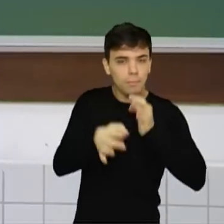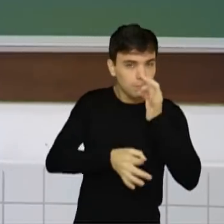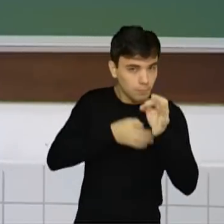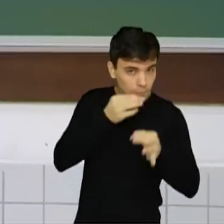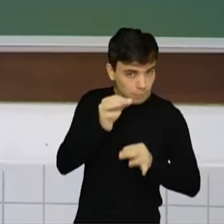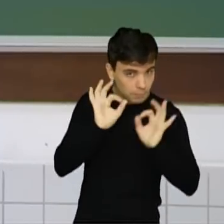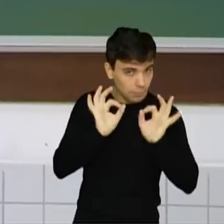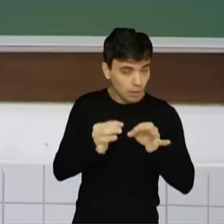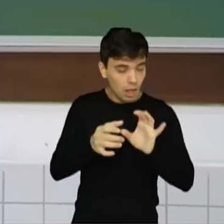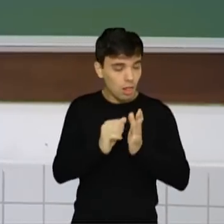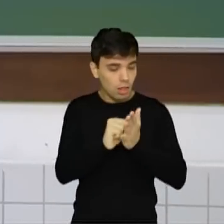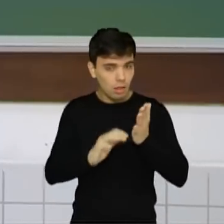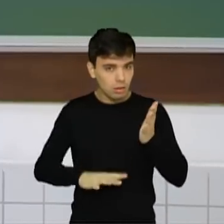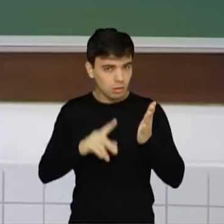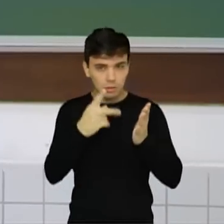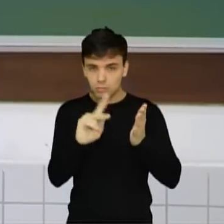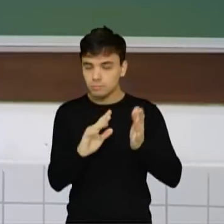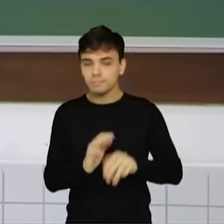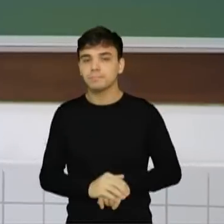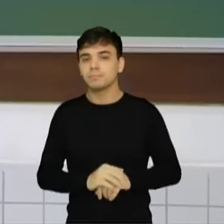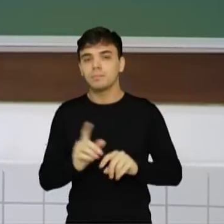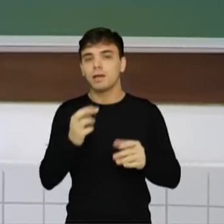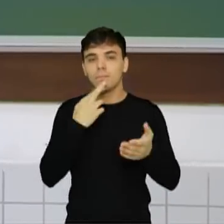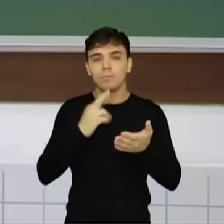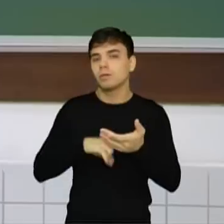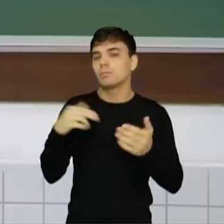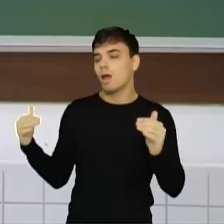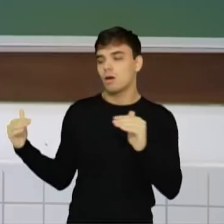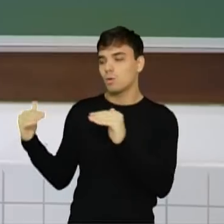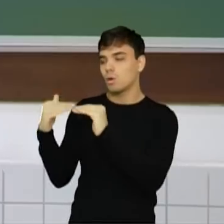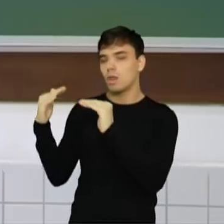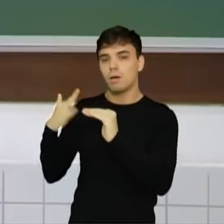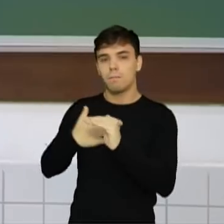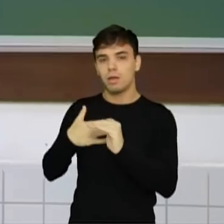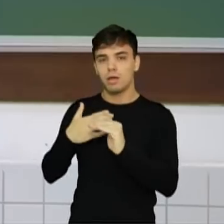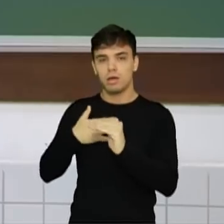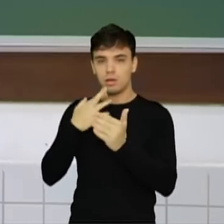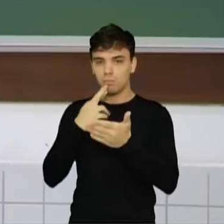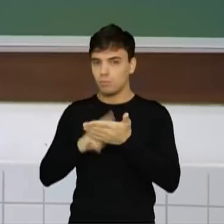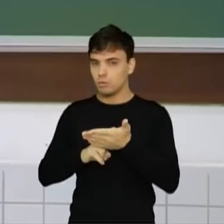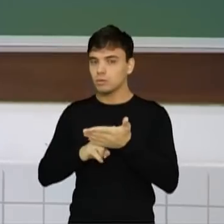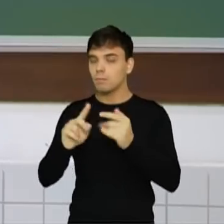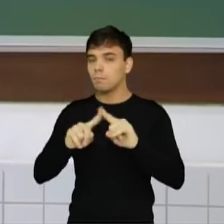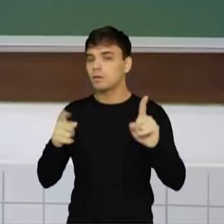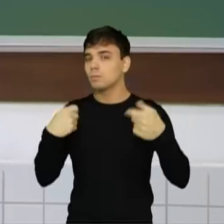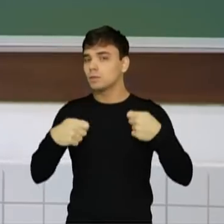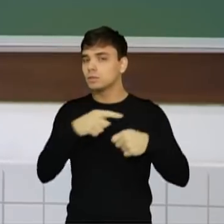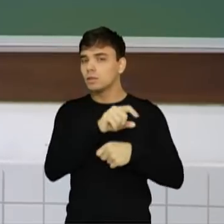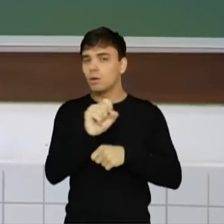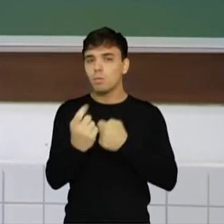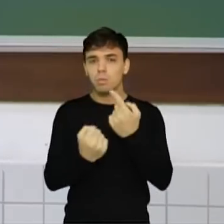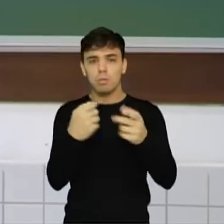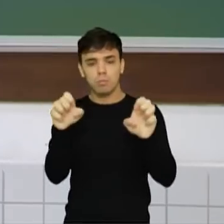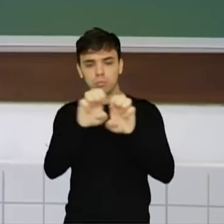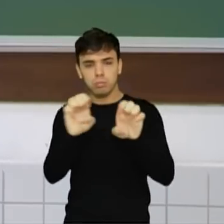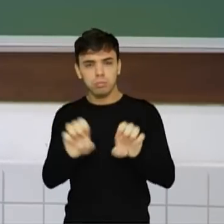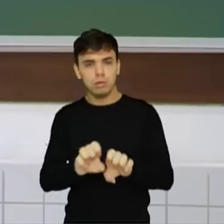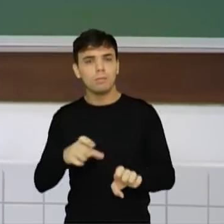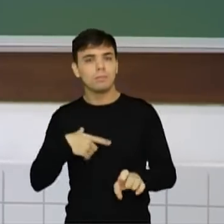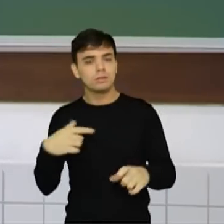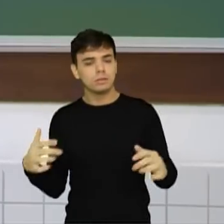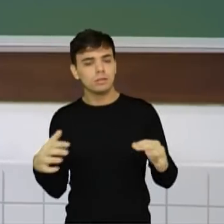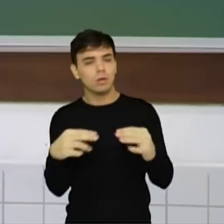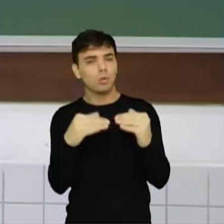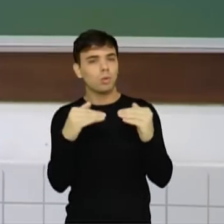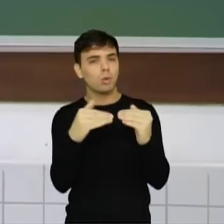para vocês. A resposta de vocês não tem que estar exatamente igual à minha resposta. Mas eu preciso que alguns elementos estejam no seu